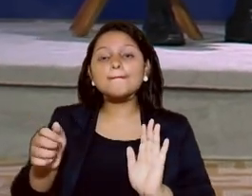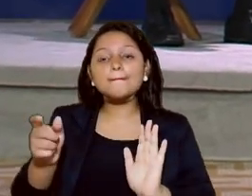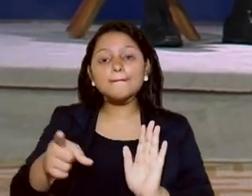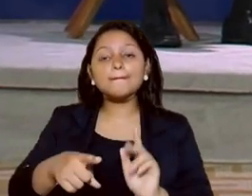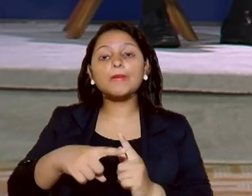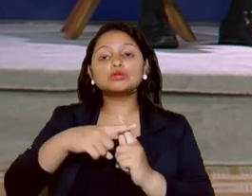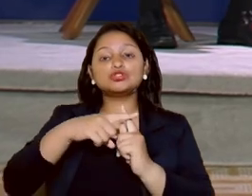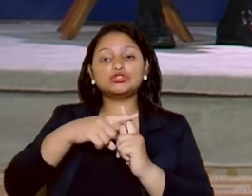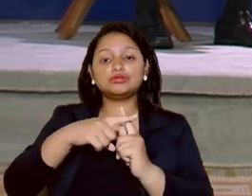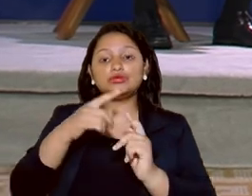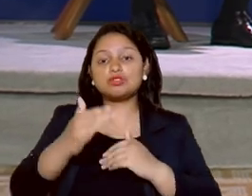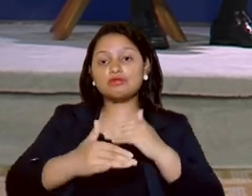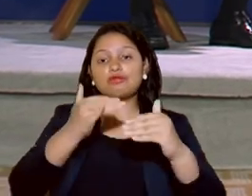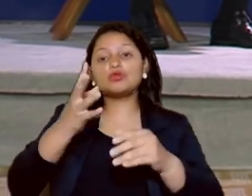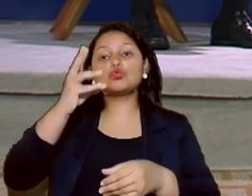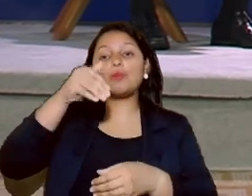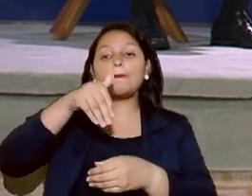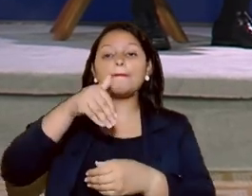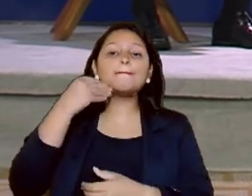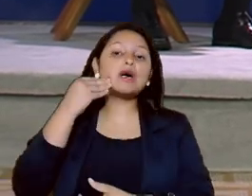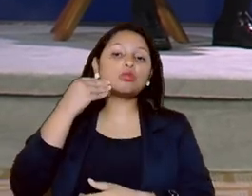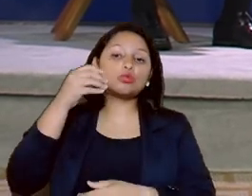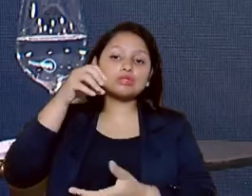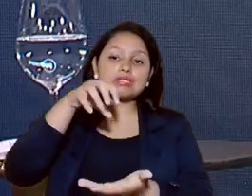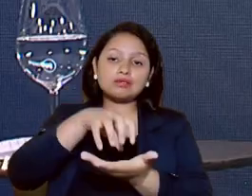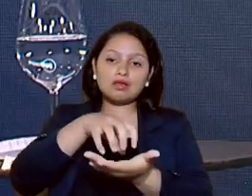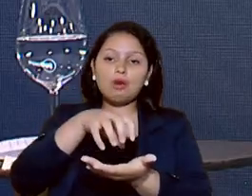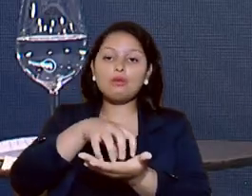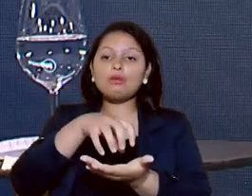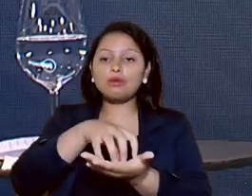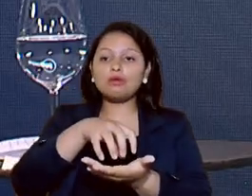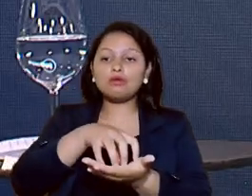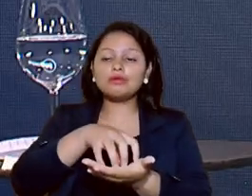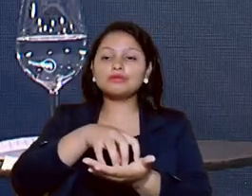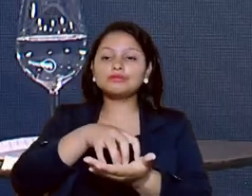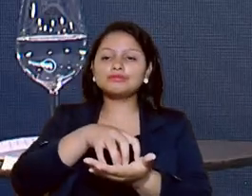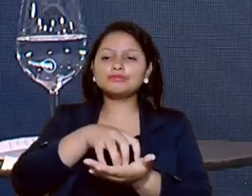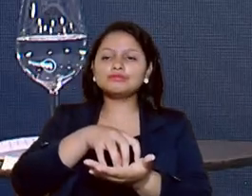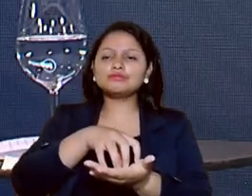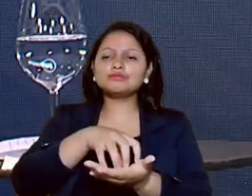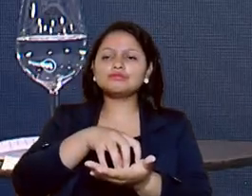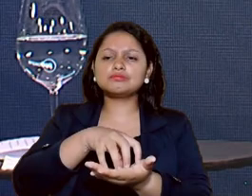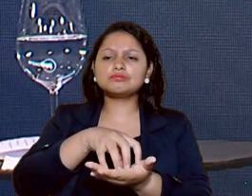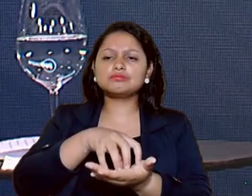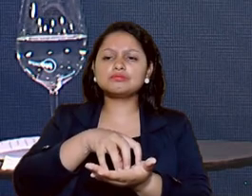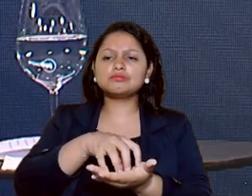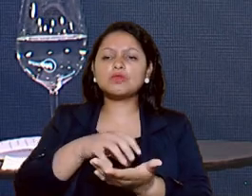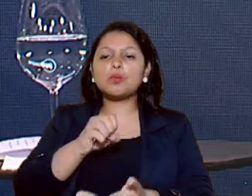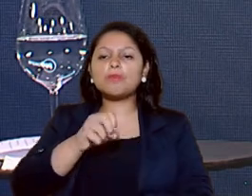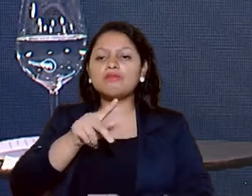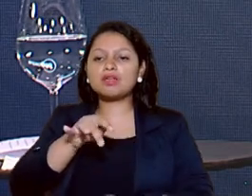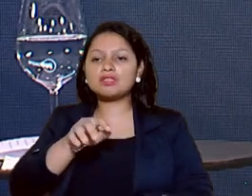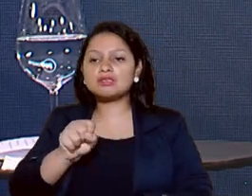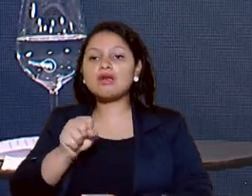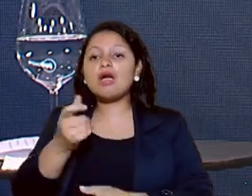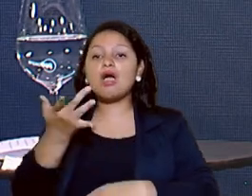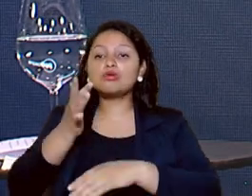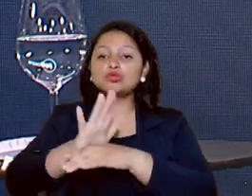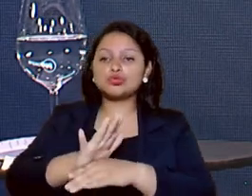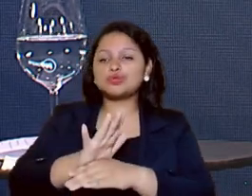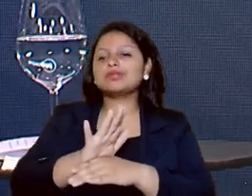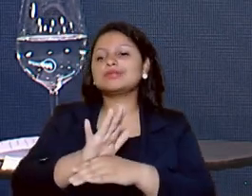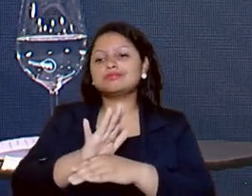Central críticos Ática duplicati escritural que é o próximo que deve ir aí e Open finals ajudam Ainda mais